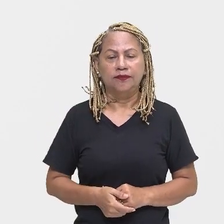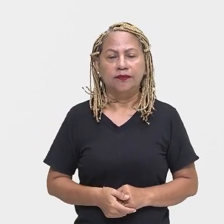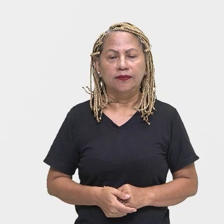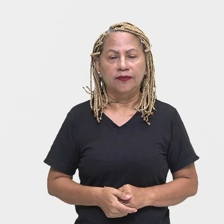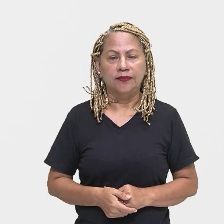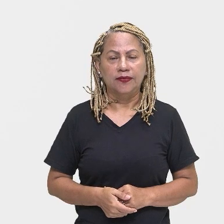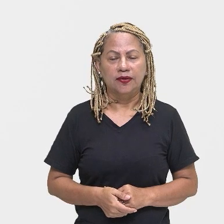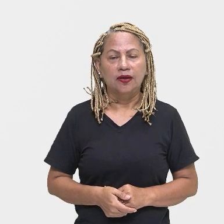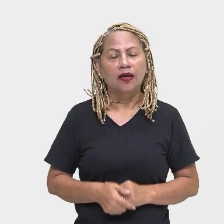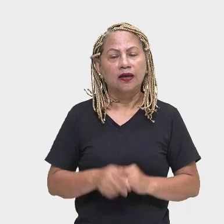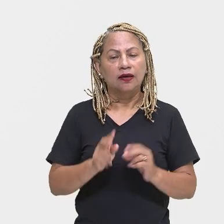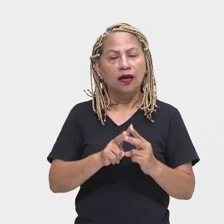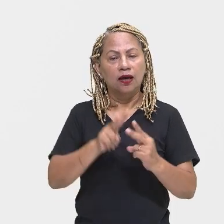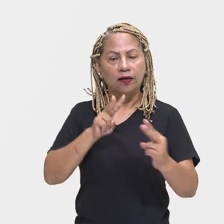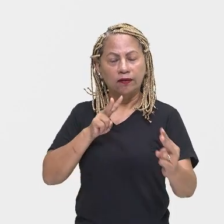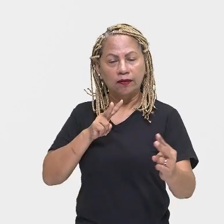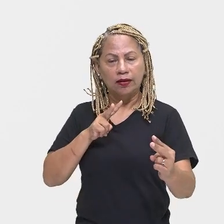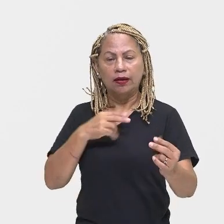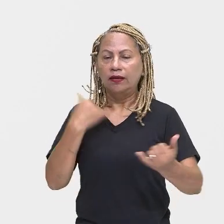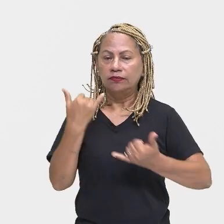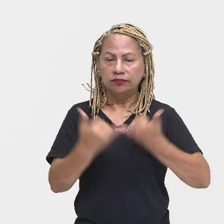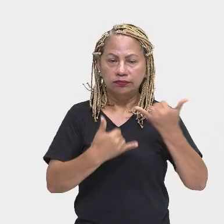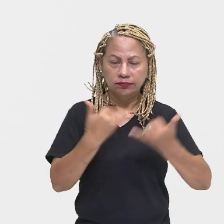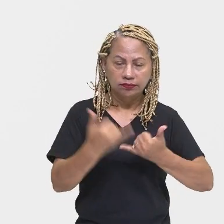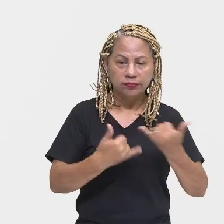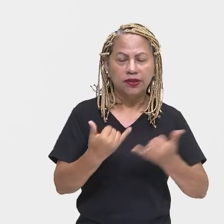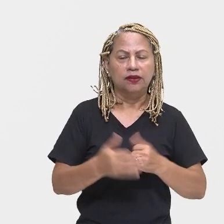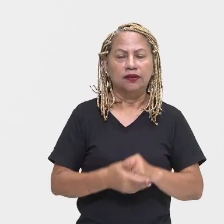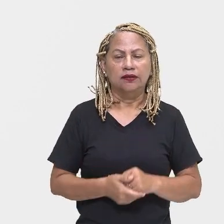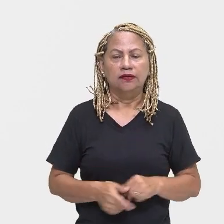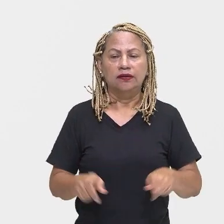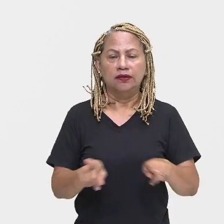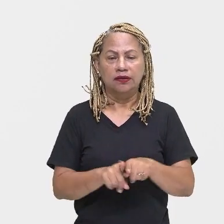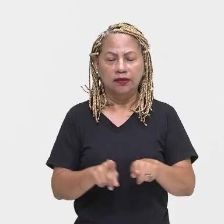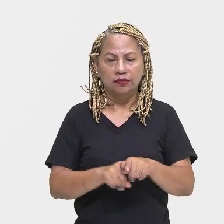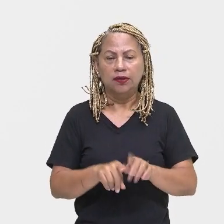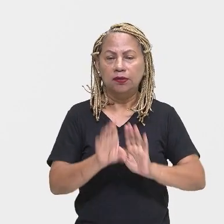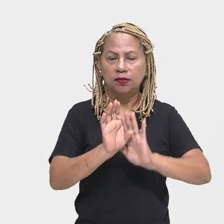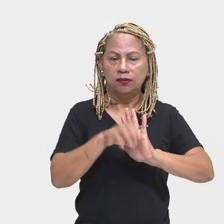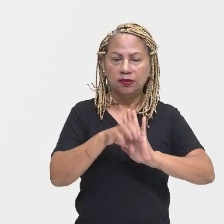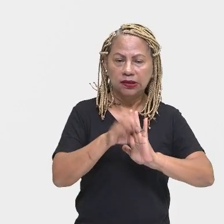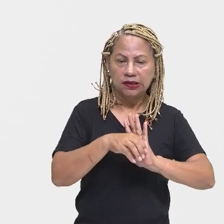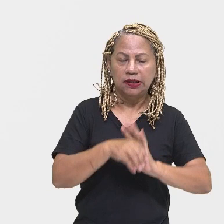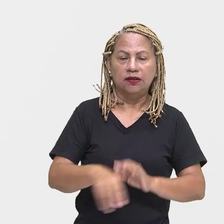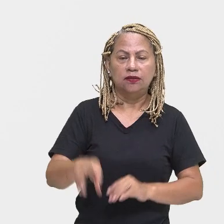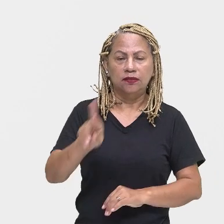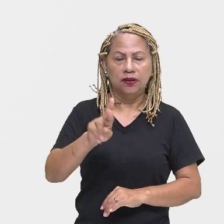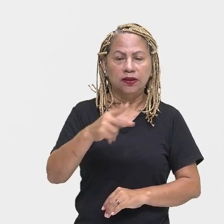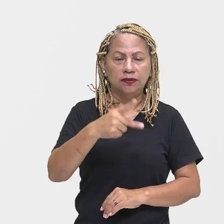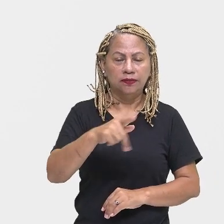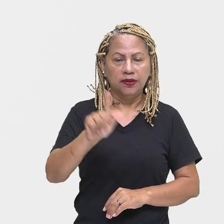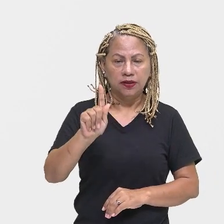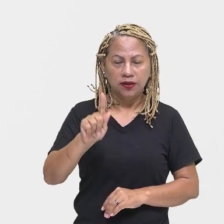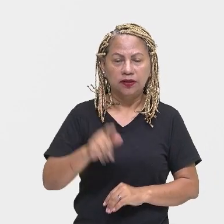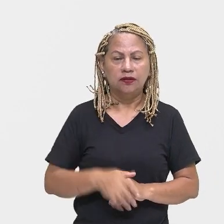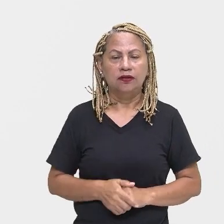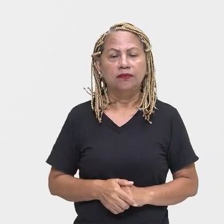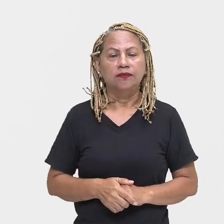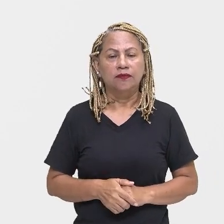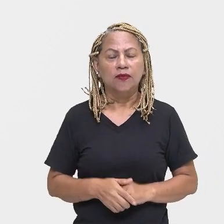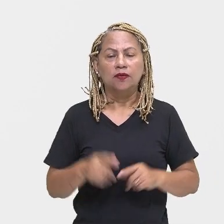Multiplayer Online. Trata-se de uma ampliação do conceito do RPG, pois a ideia é que